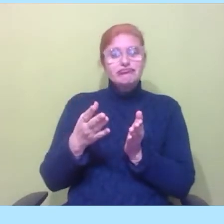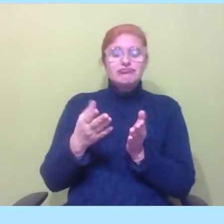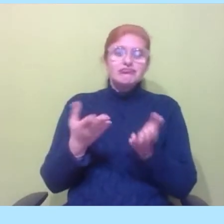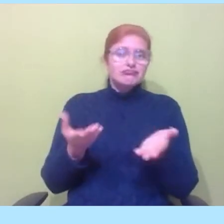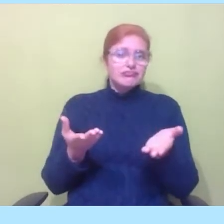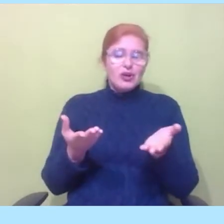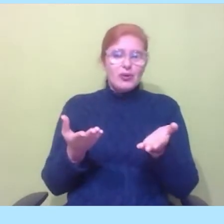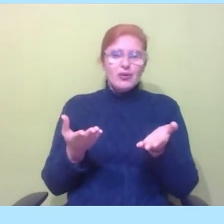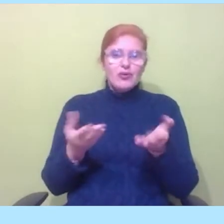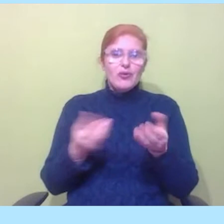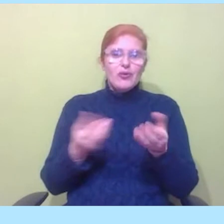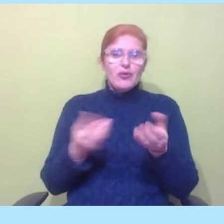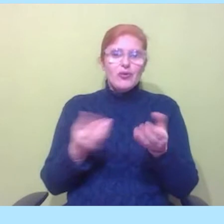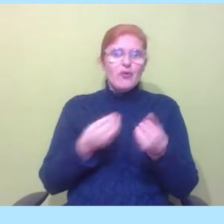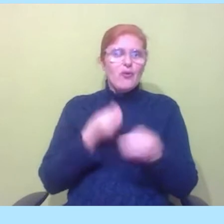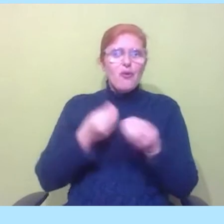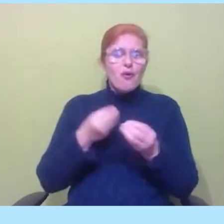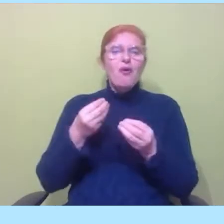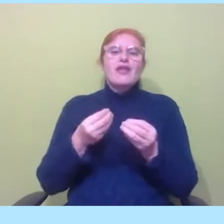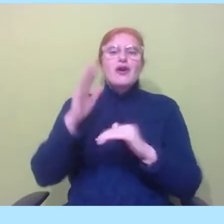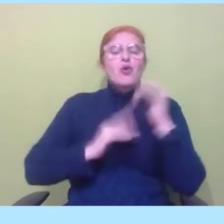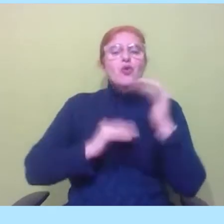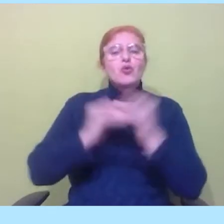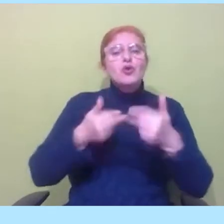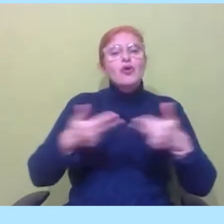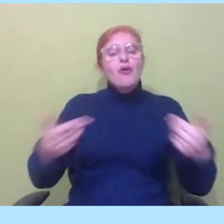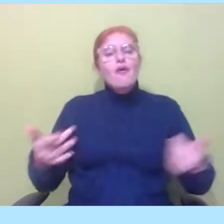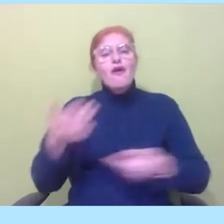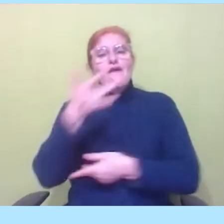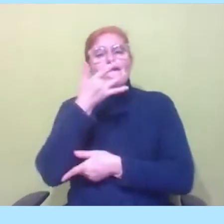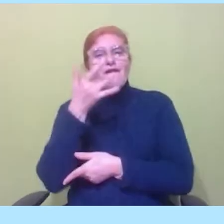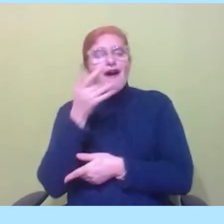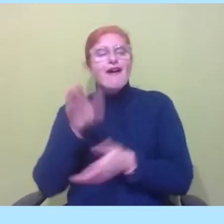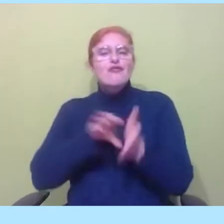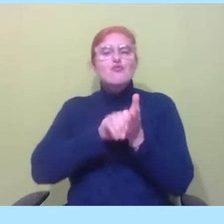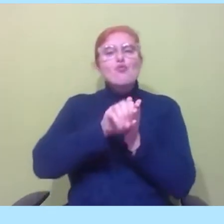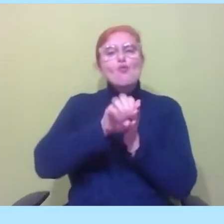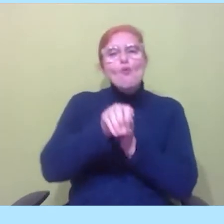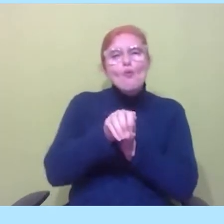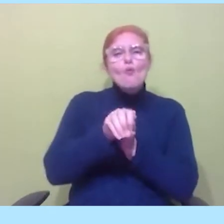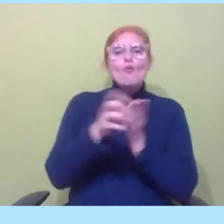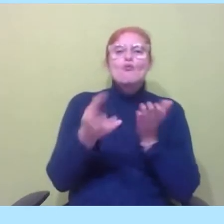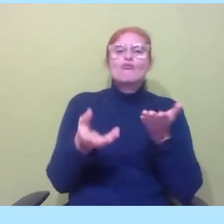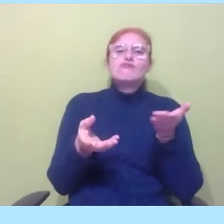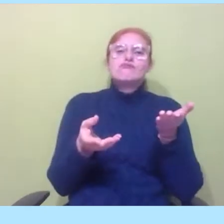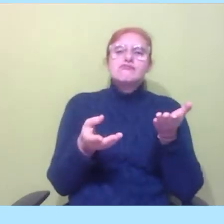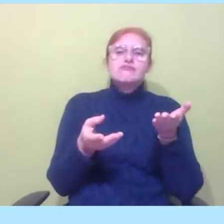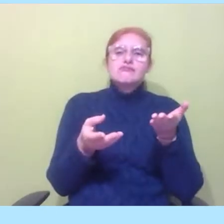essa coisa, né, de que é mais fácil do Google do que estar aqui, por exemplo. Né? A gente está, né, um